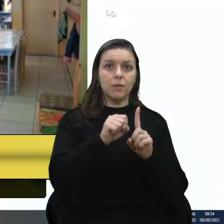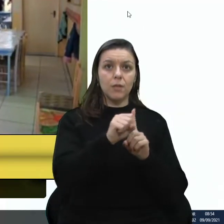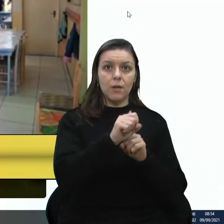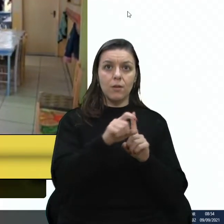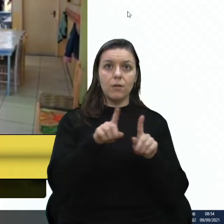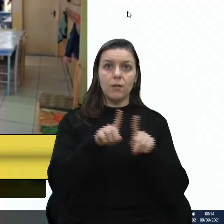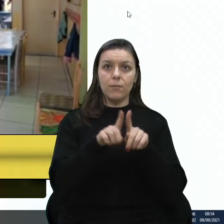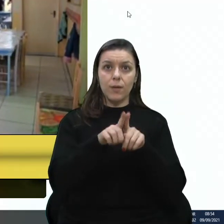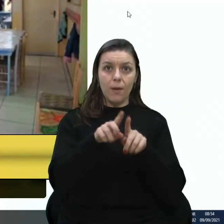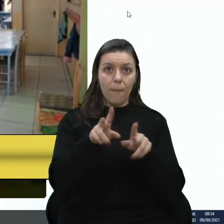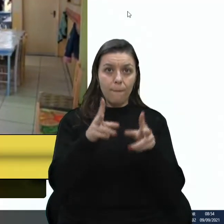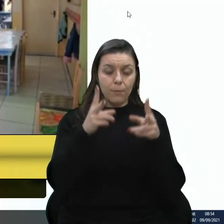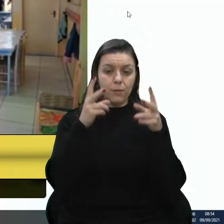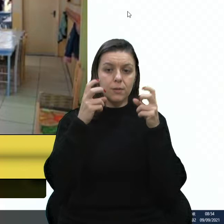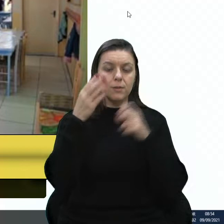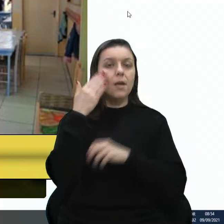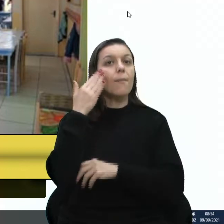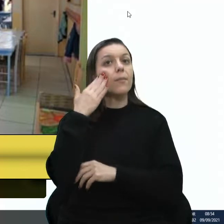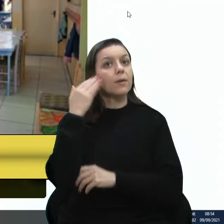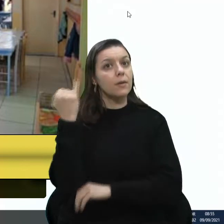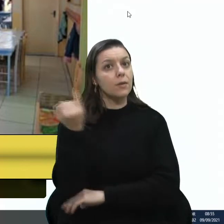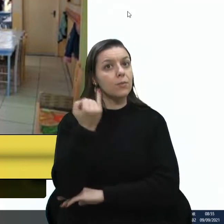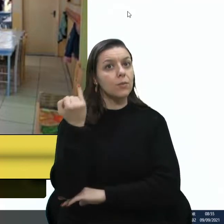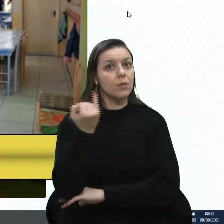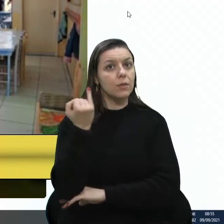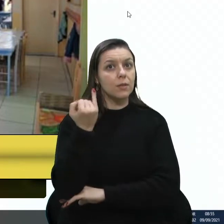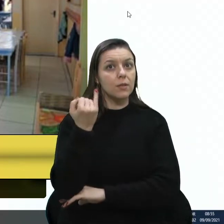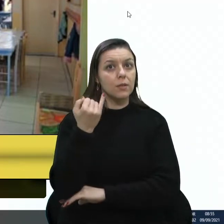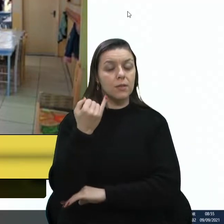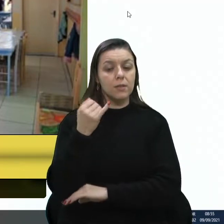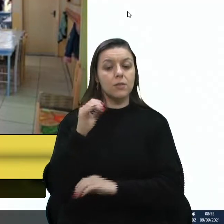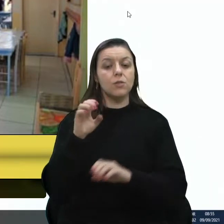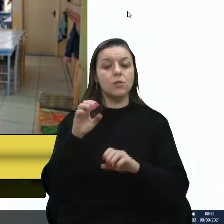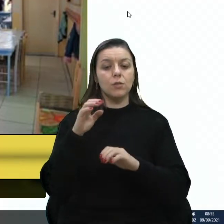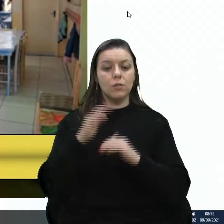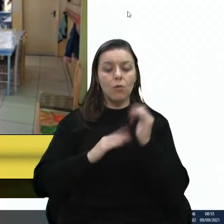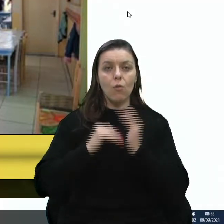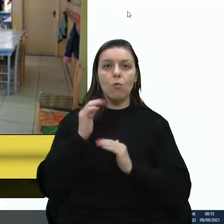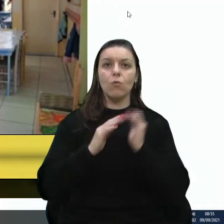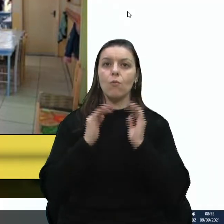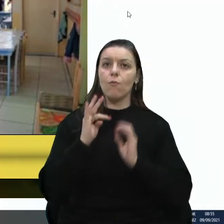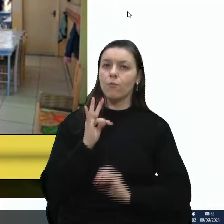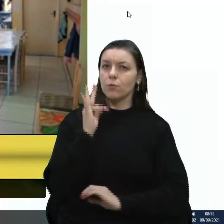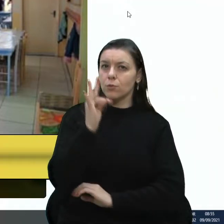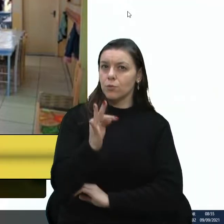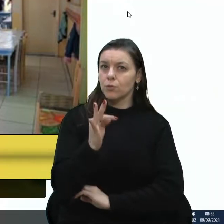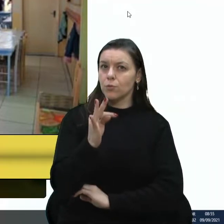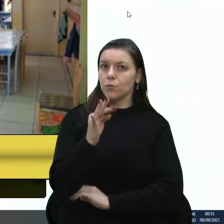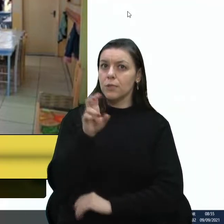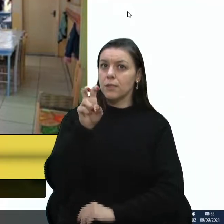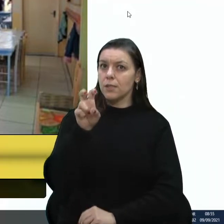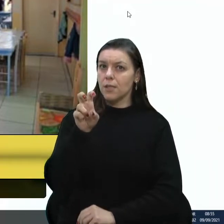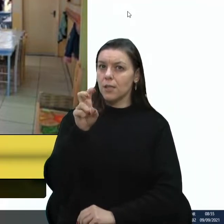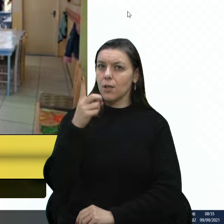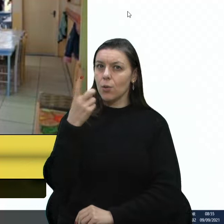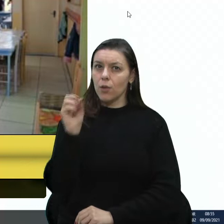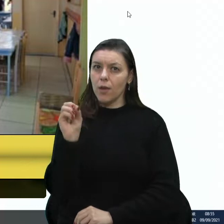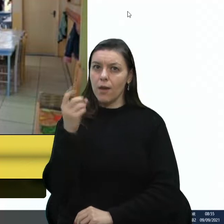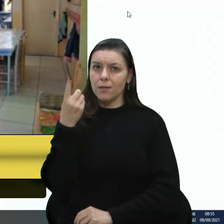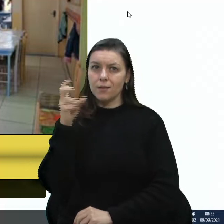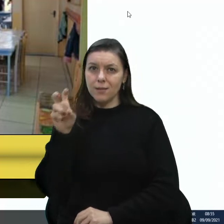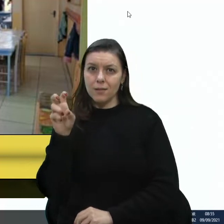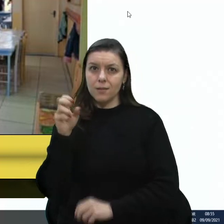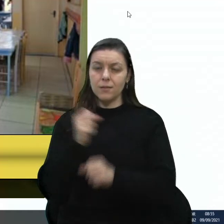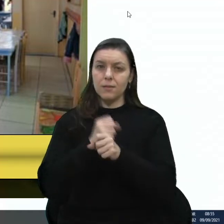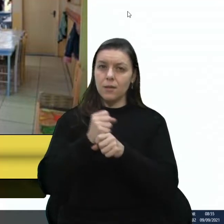precisamos olhar, sabendo da importância de construir um futuro, sabendo que daqui a 5, 10, 15